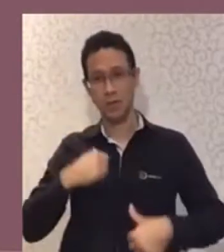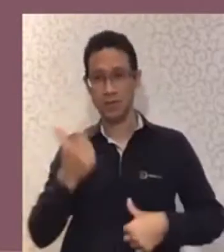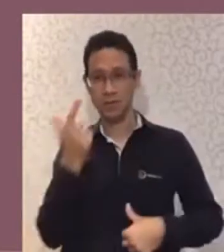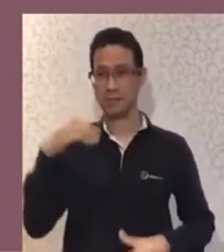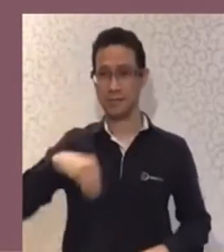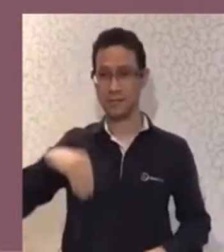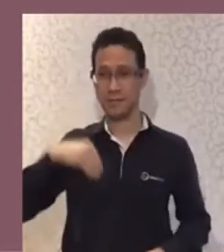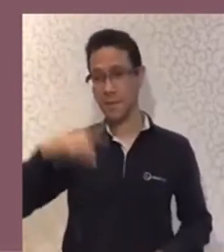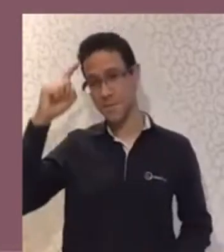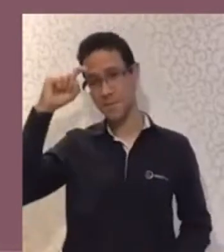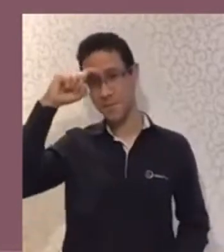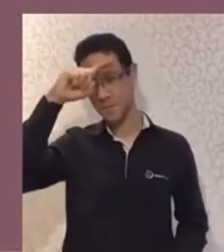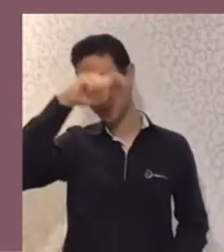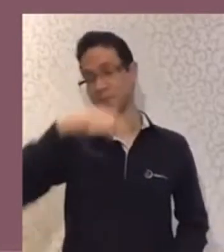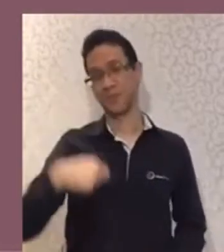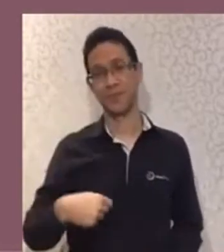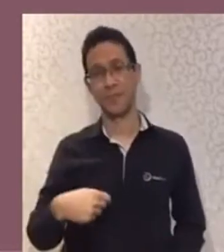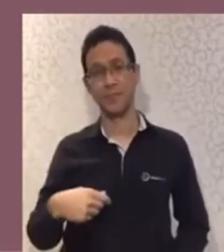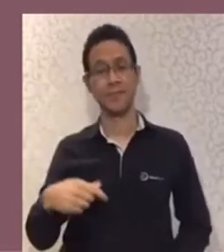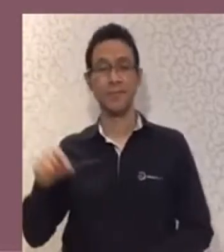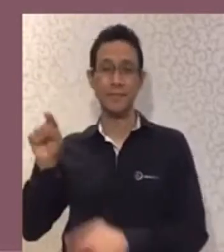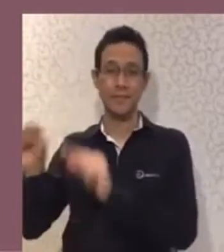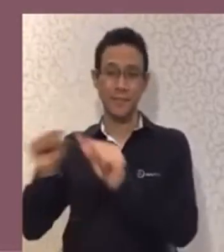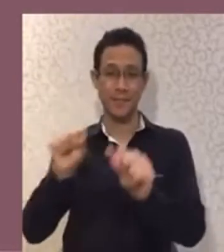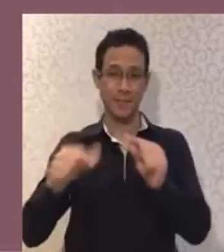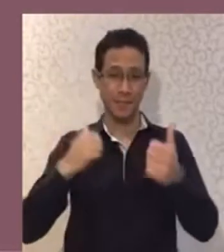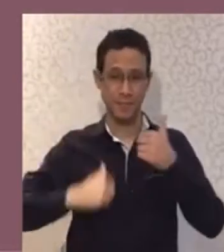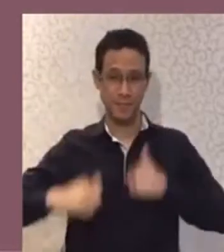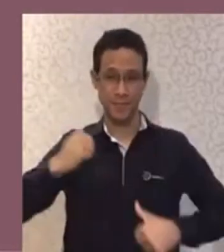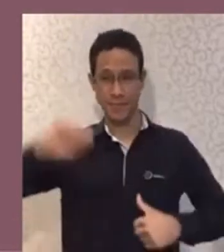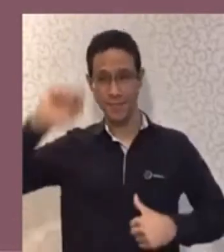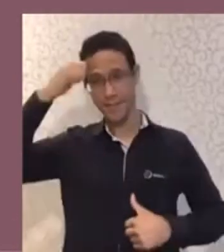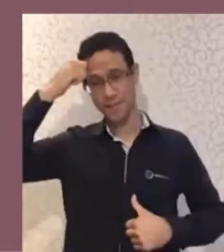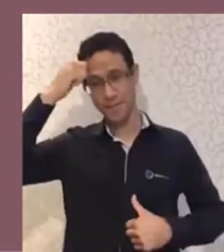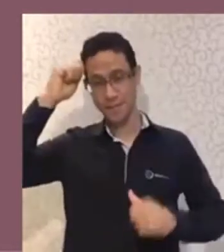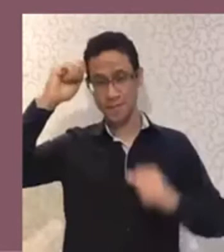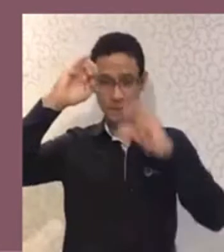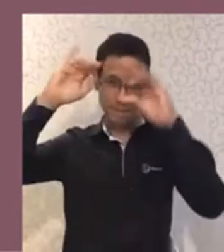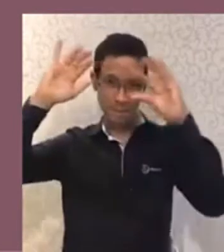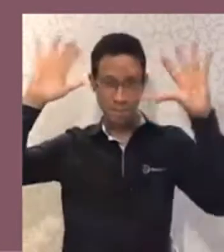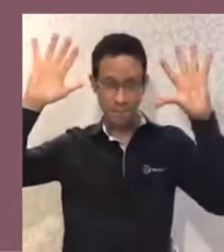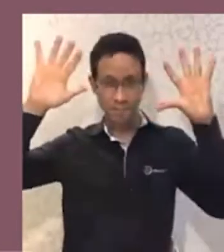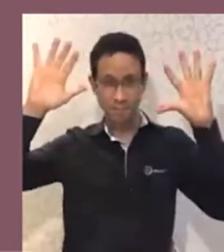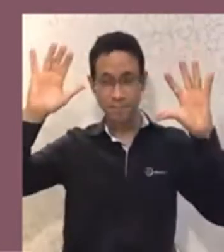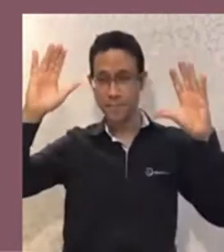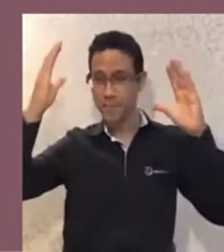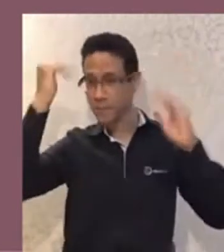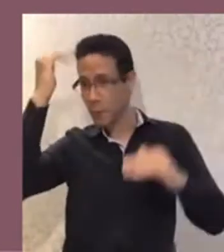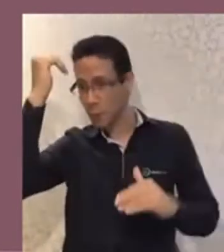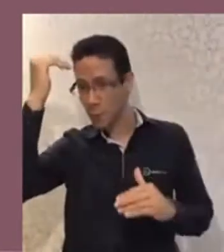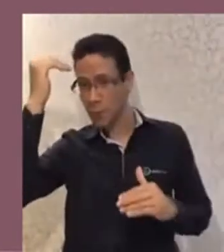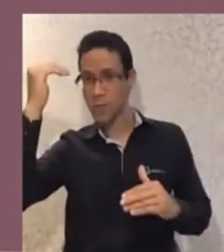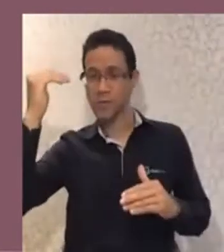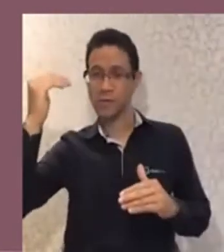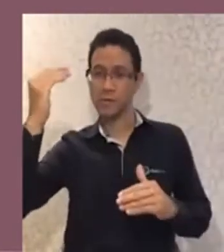o imaginário de ser artista, de ter fama, de ser famosa, eu nunca tive.